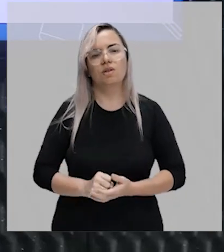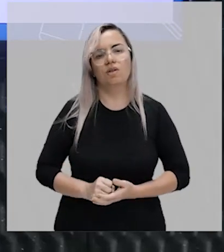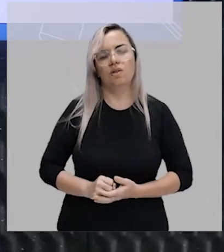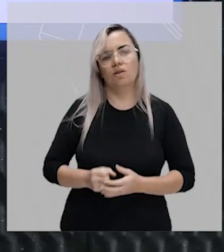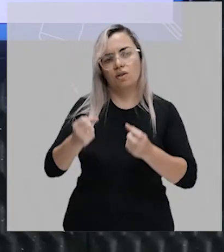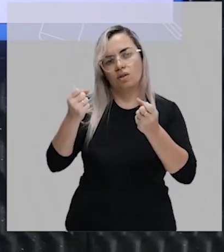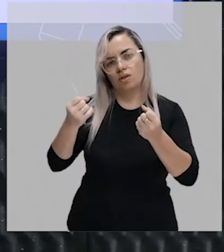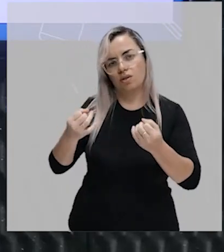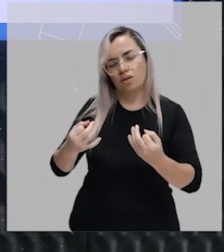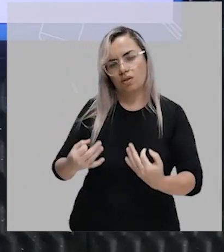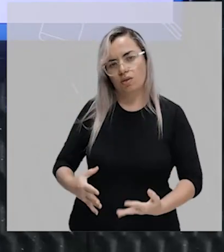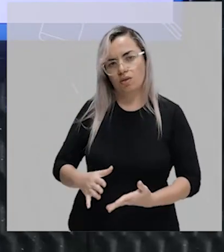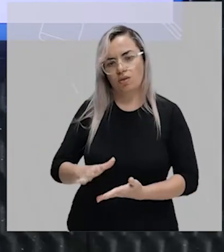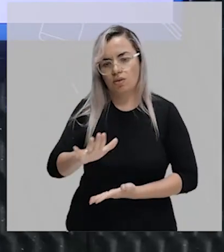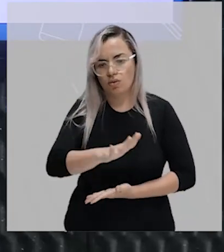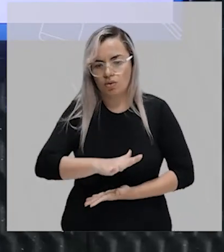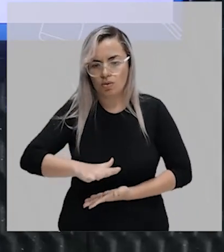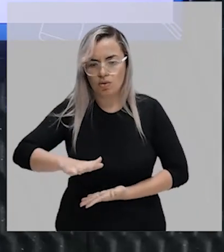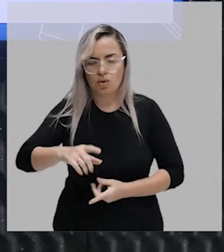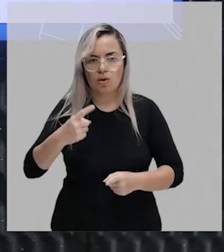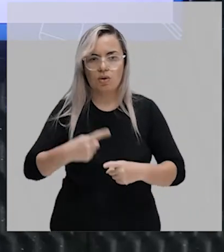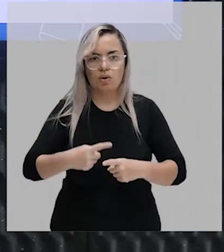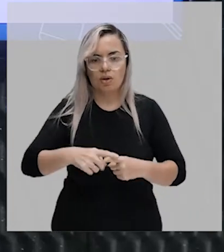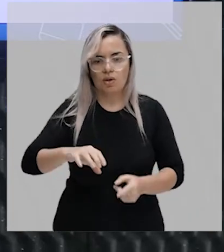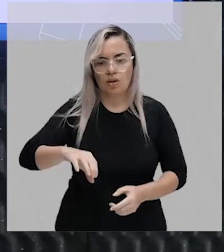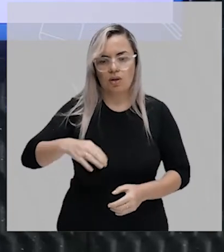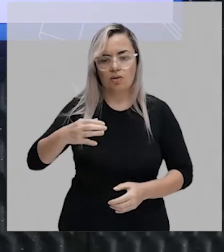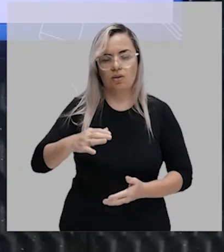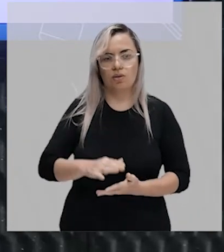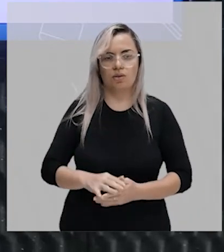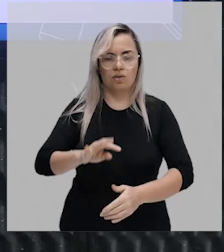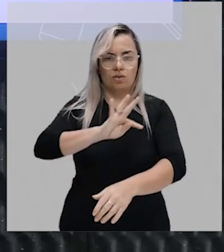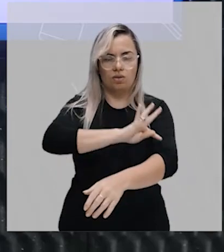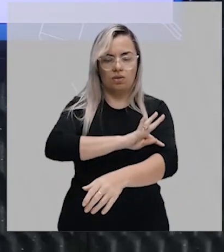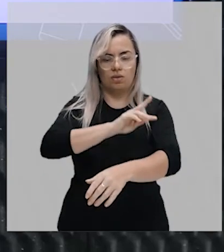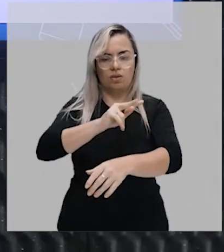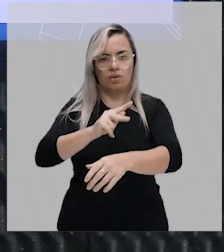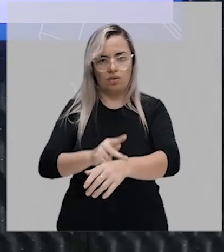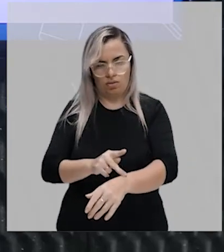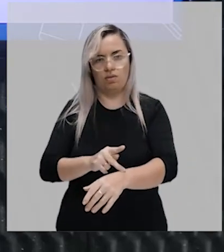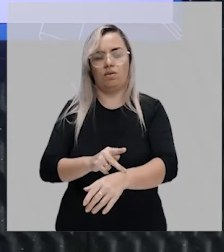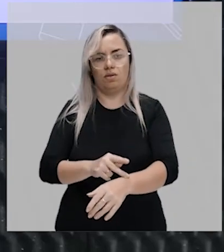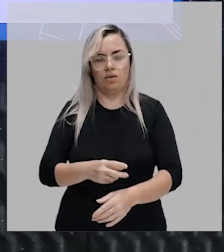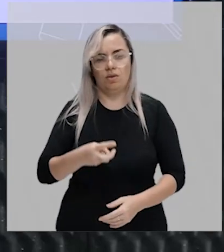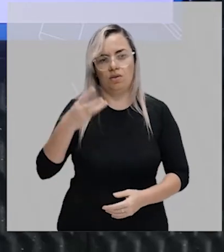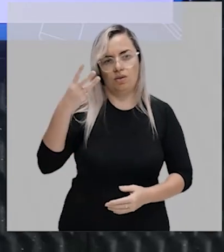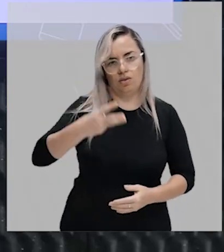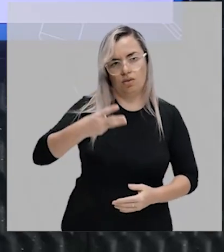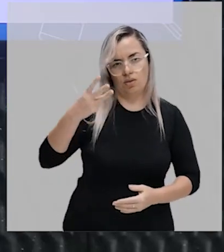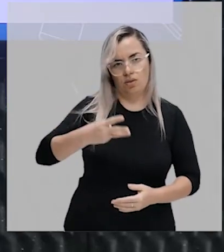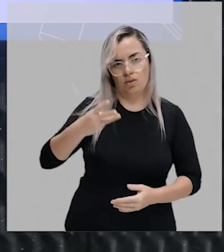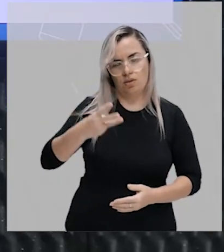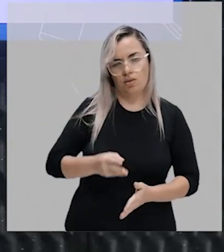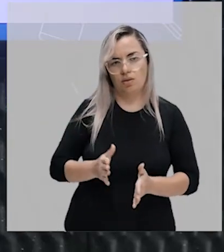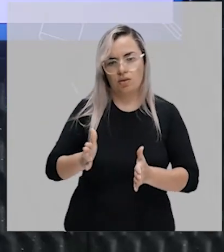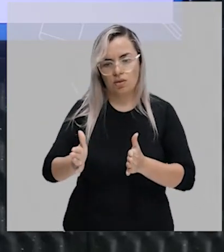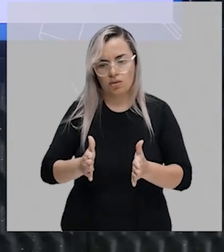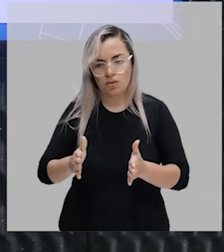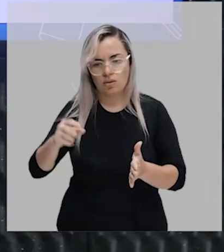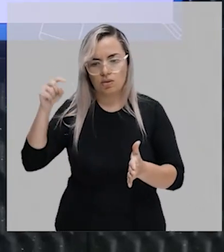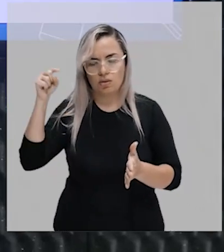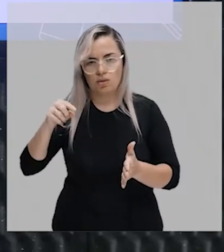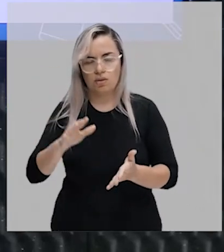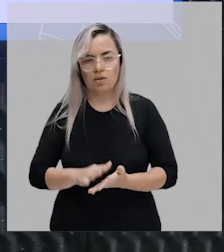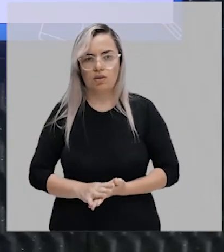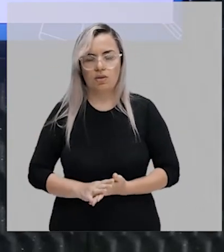fenômeno. Levantamento de hipótese. Então, essa é a terceira etapa. Ele levanta uma hipótese,